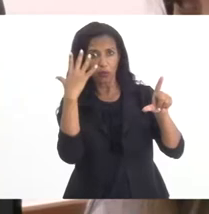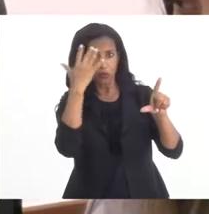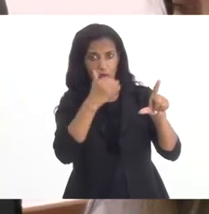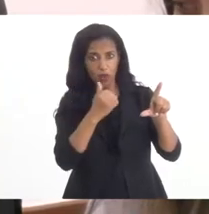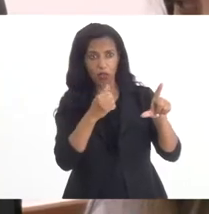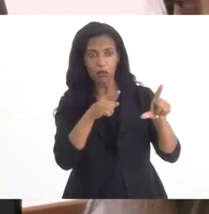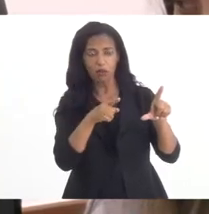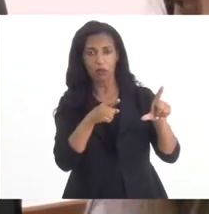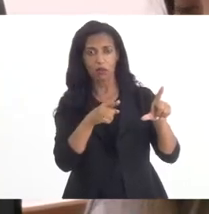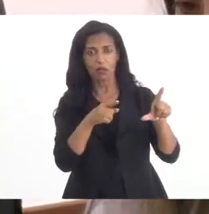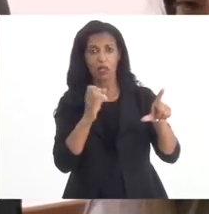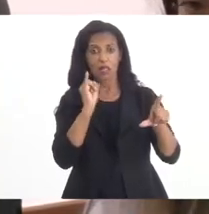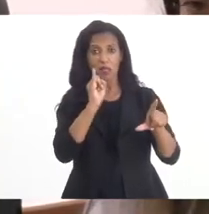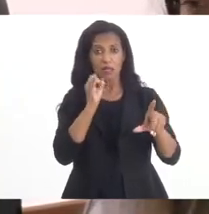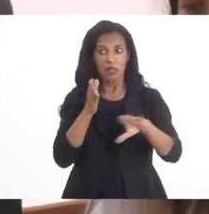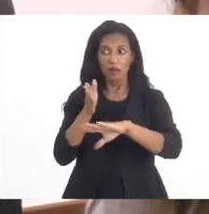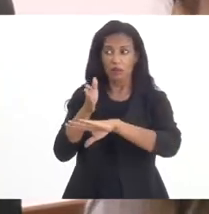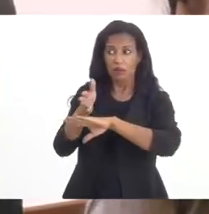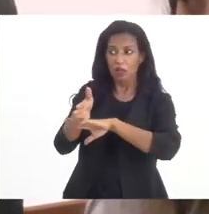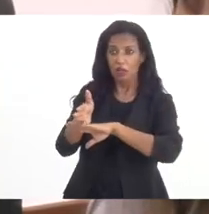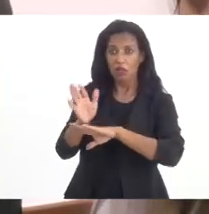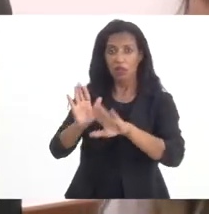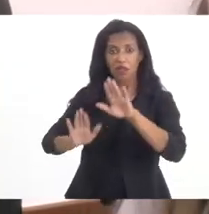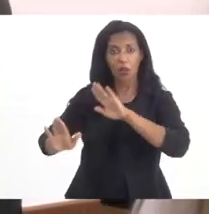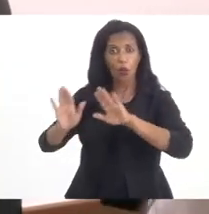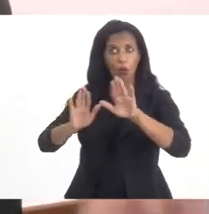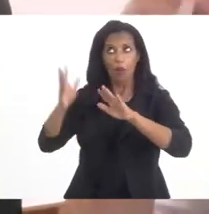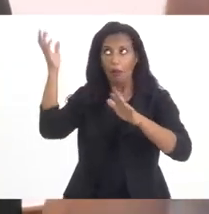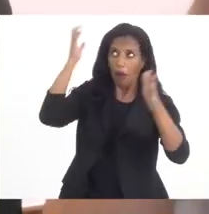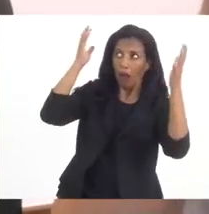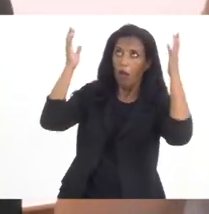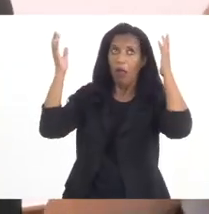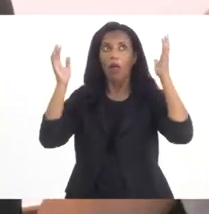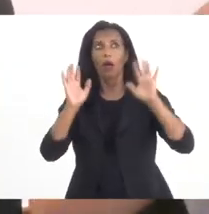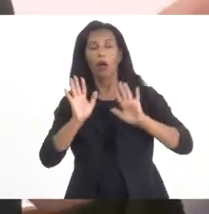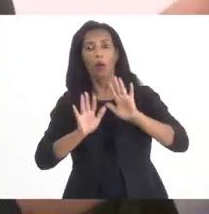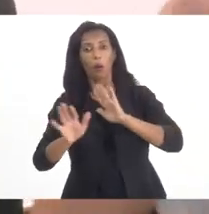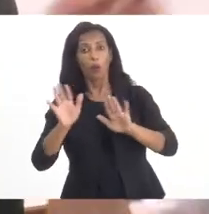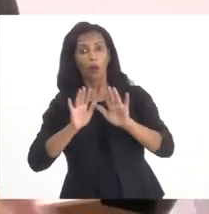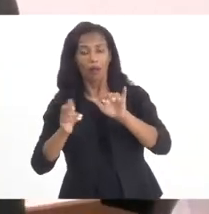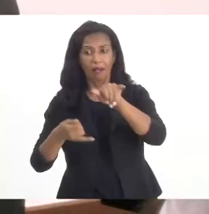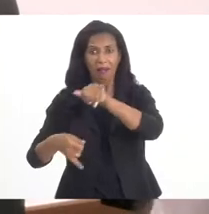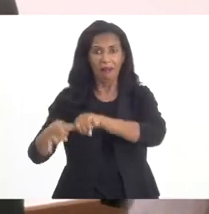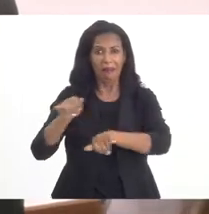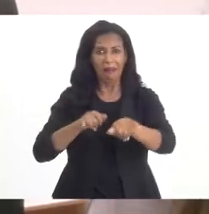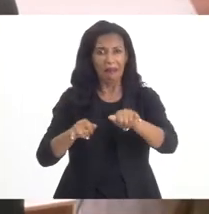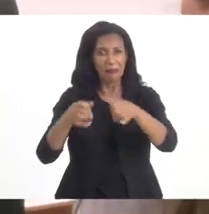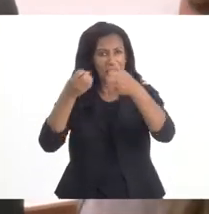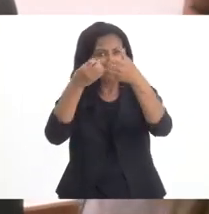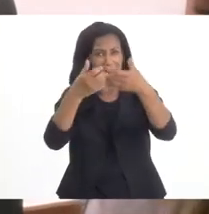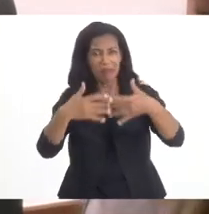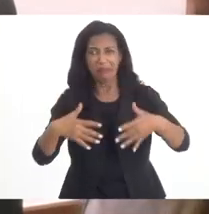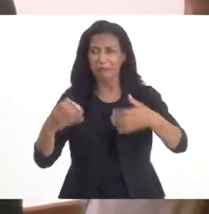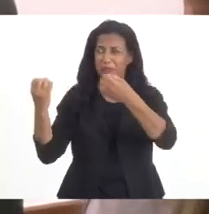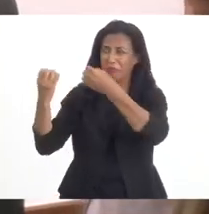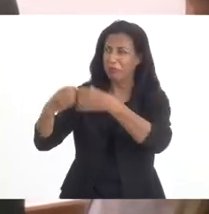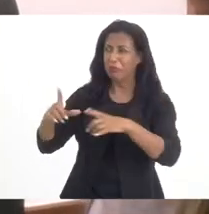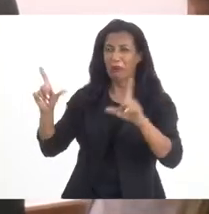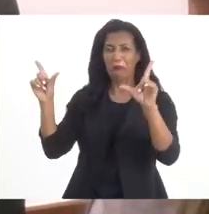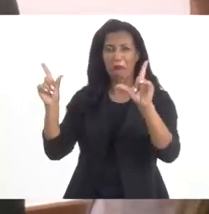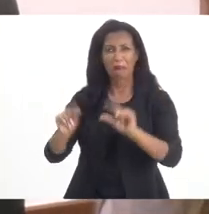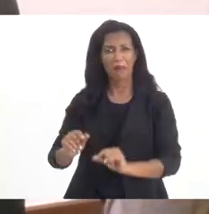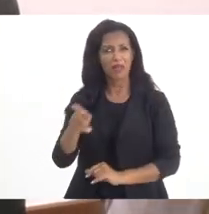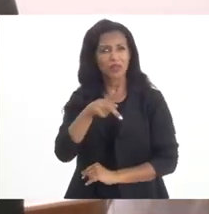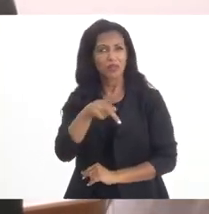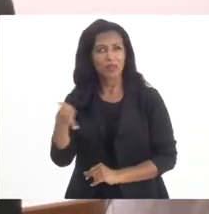na UESO e ver como é que ela é, tem que até tomar cuidado para nada cair na cabeça. Os laboratórios mais ainda debilitados, menos